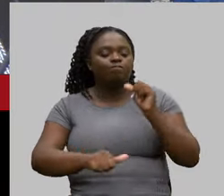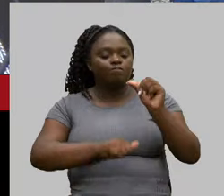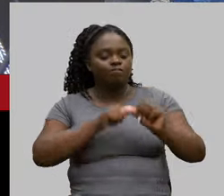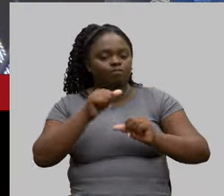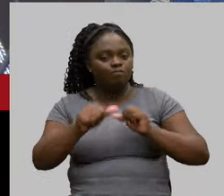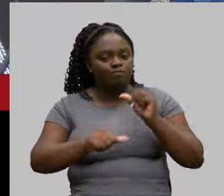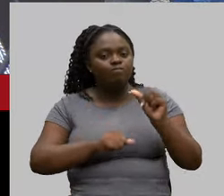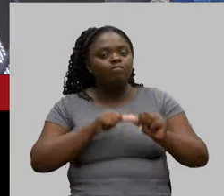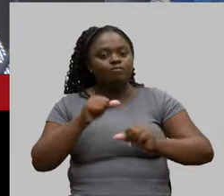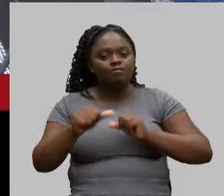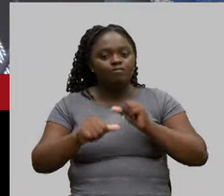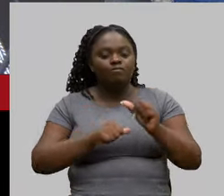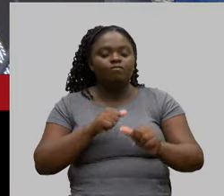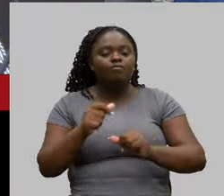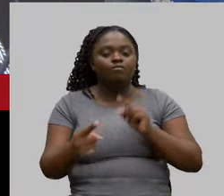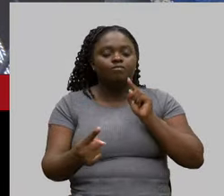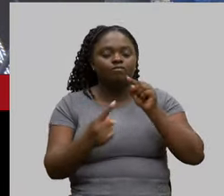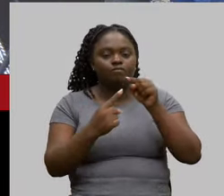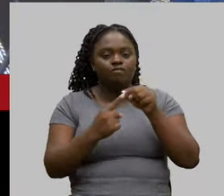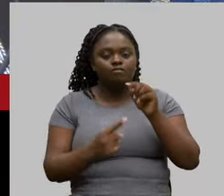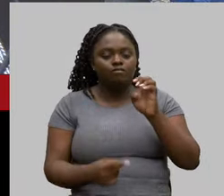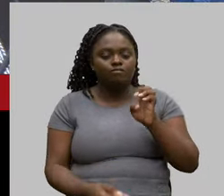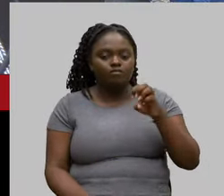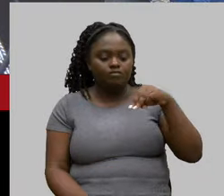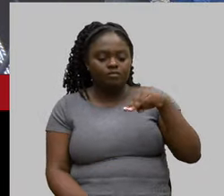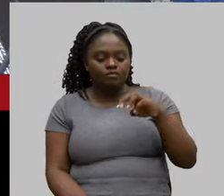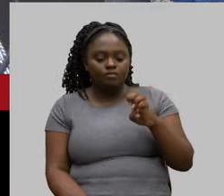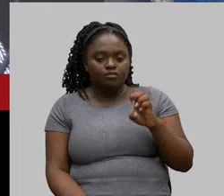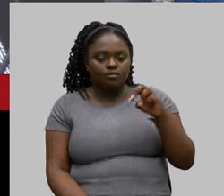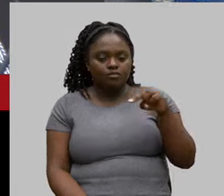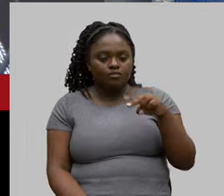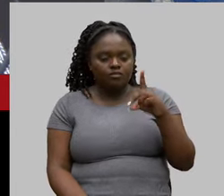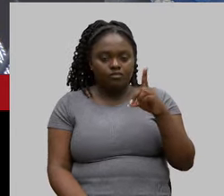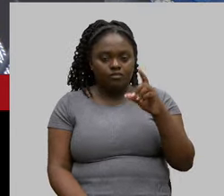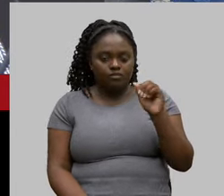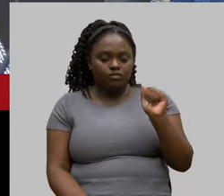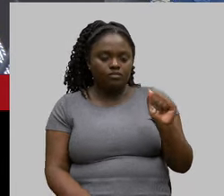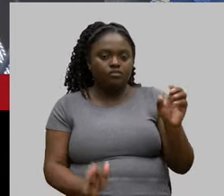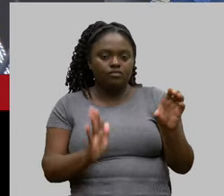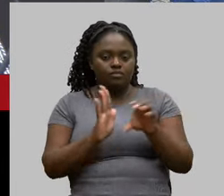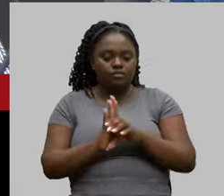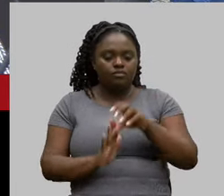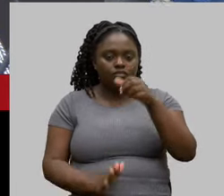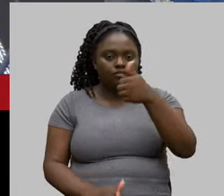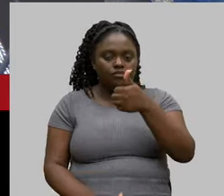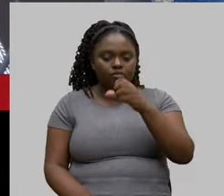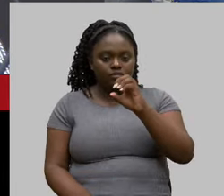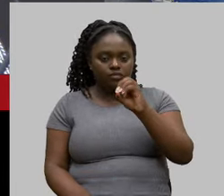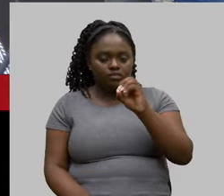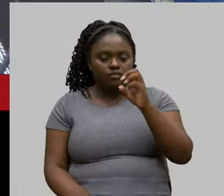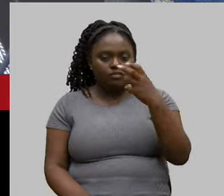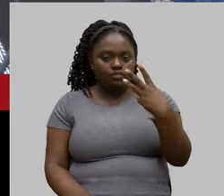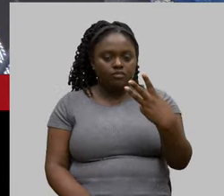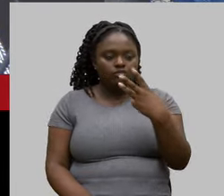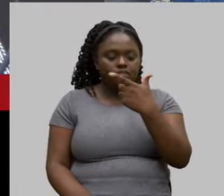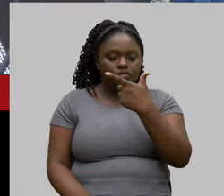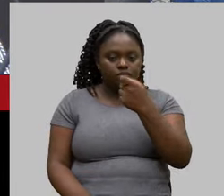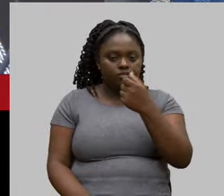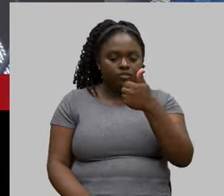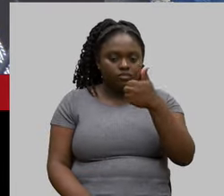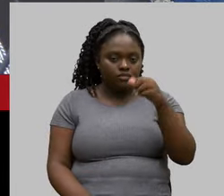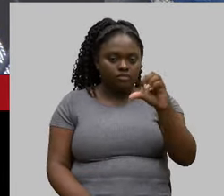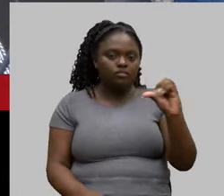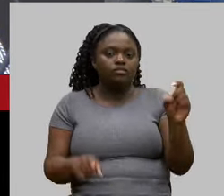decorrentes da emenda constitucional 103 de 2019 bem como tratar da